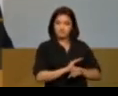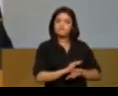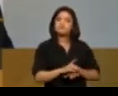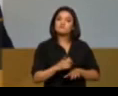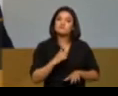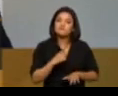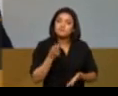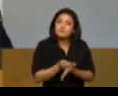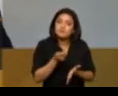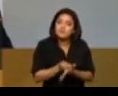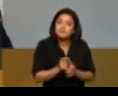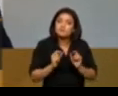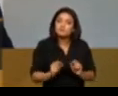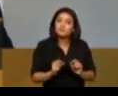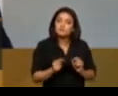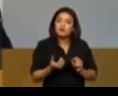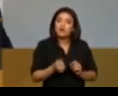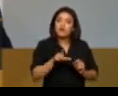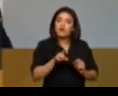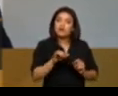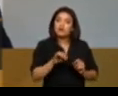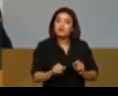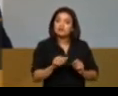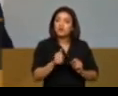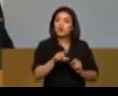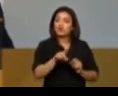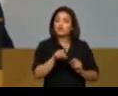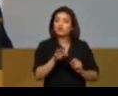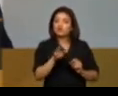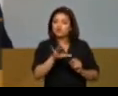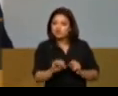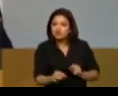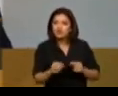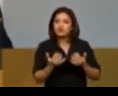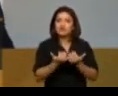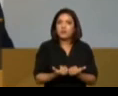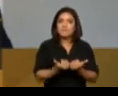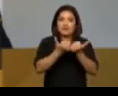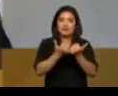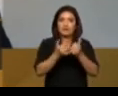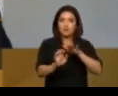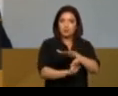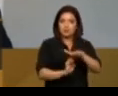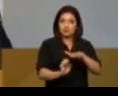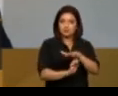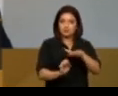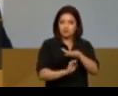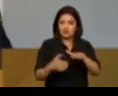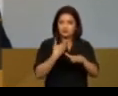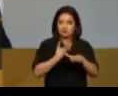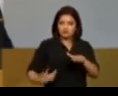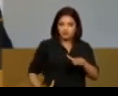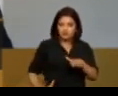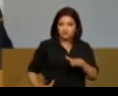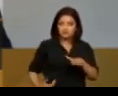exige expressamente que a alienação de bens e ativos integrantes do patrimônio de empresa estatal, vejam